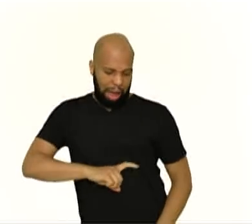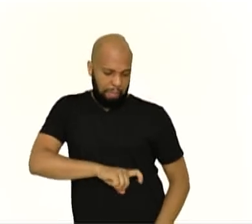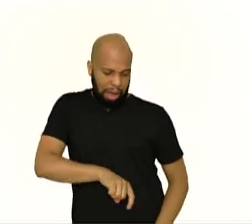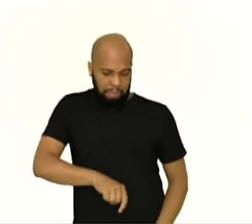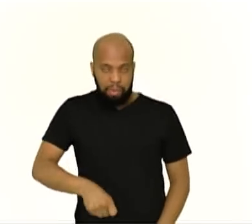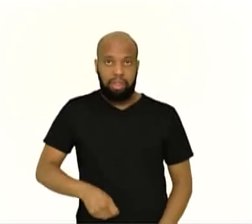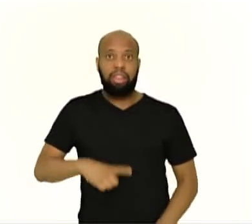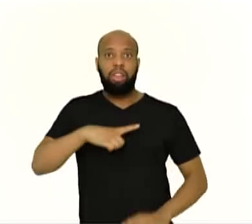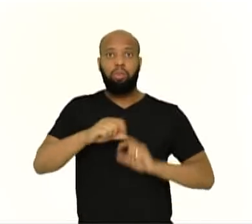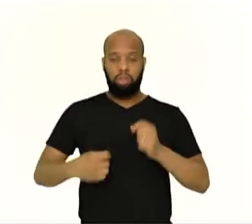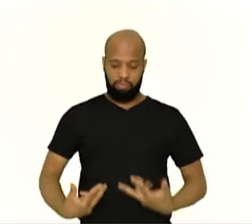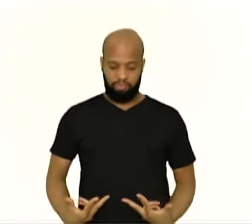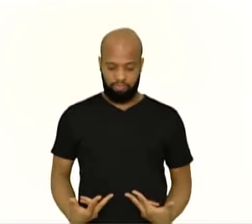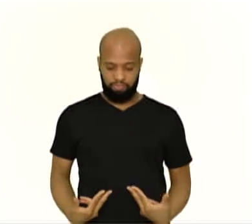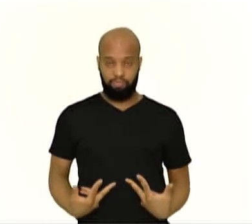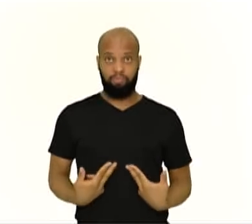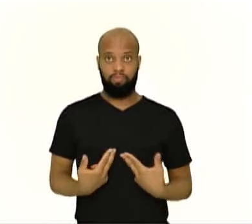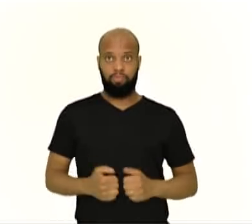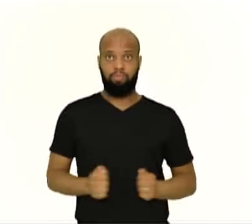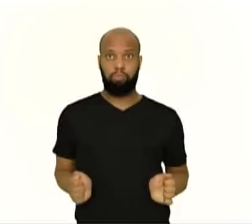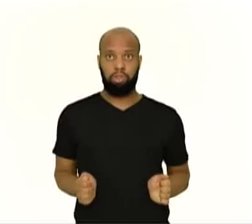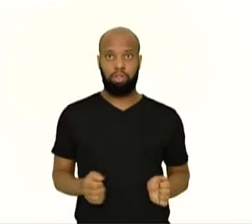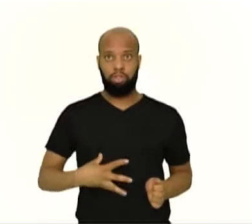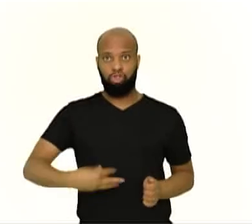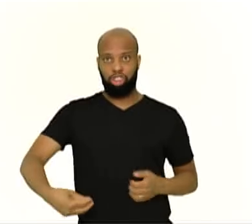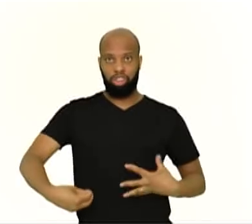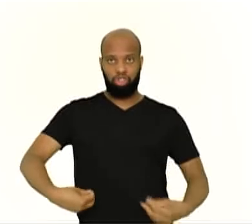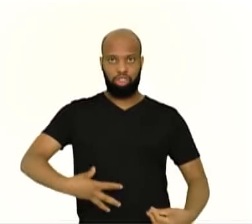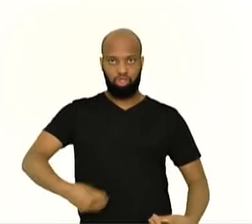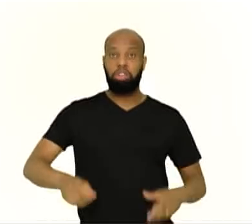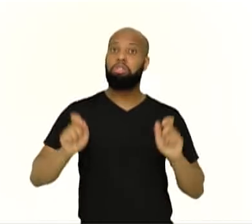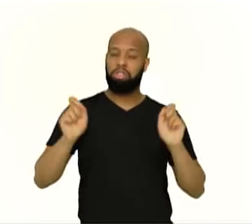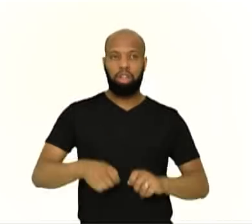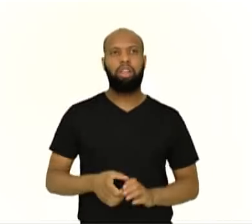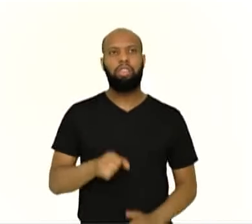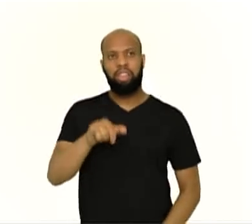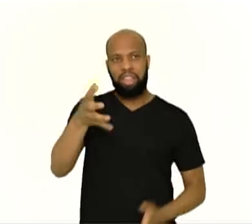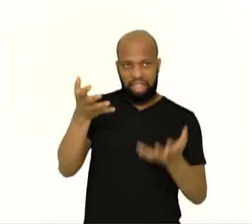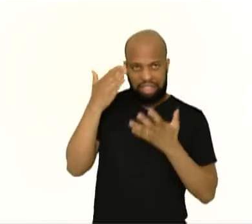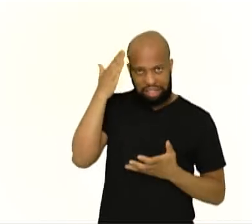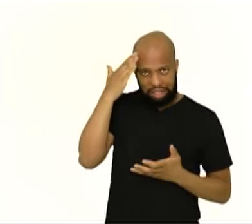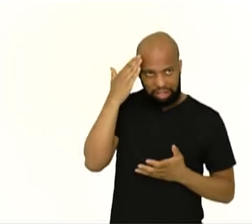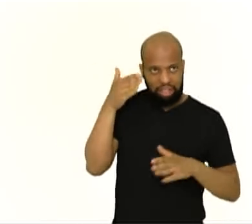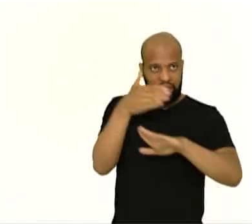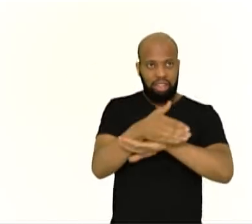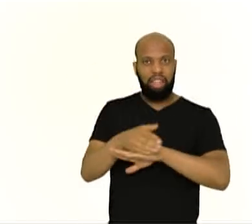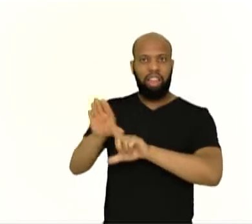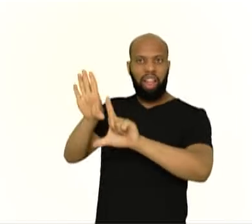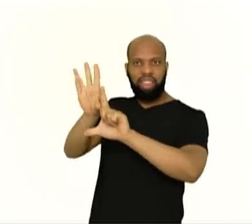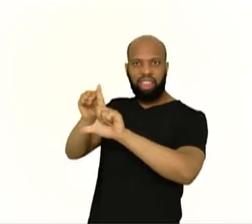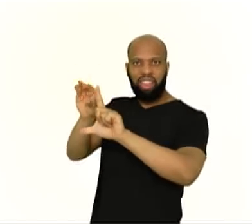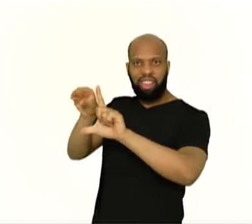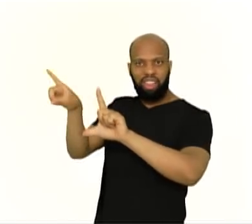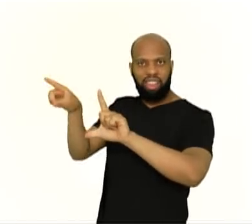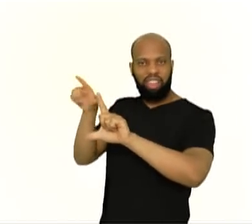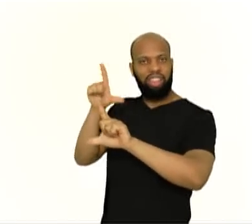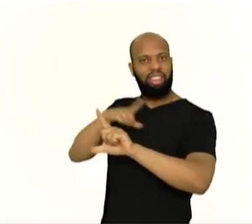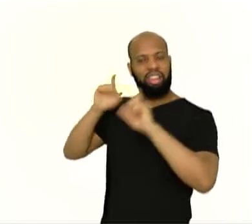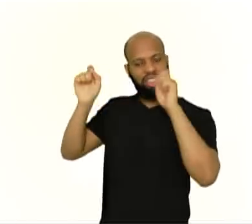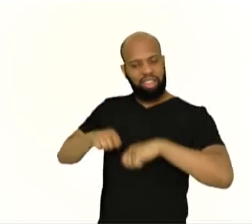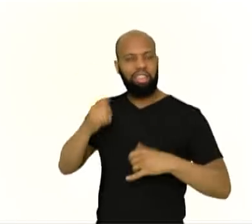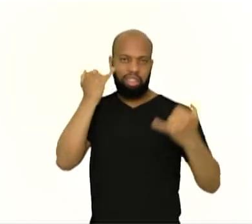ser removidos cirurgicamente. Quer saber um pouquinho mais sobre essa doença? Acesse o QR Code, que ali você vai ter